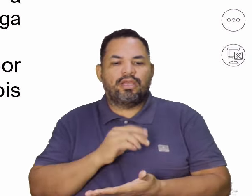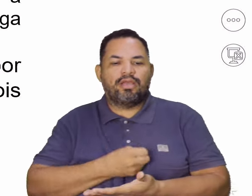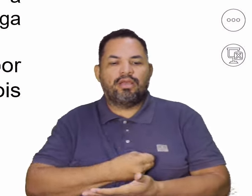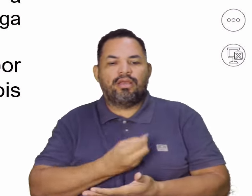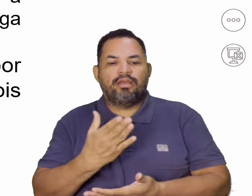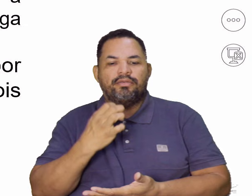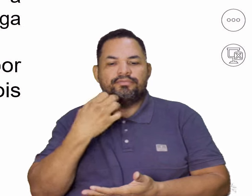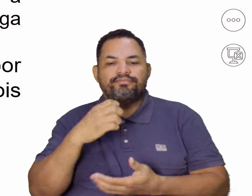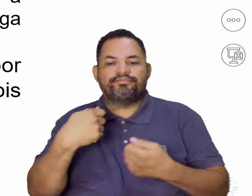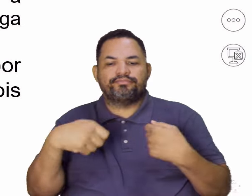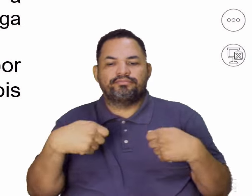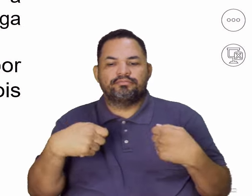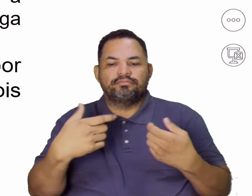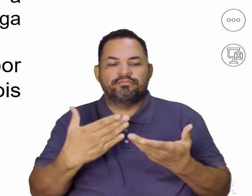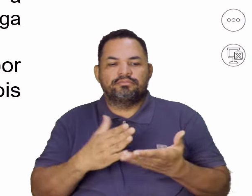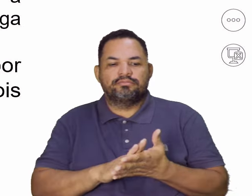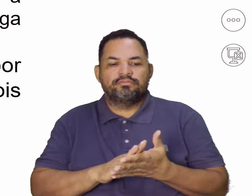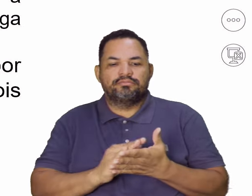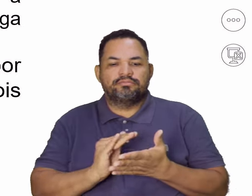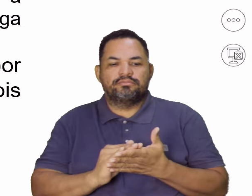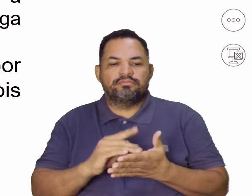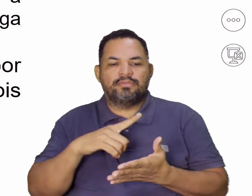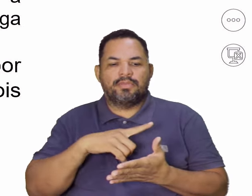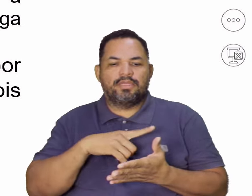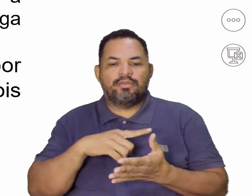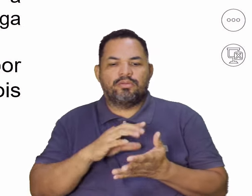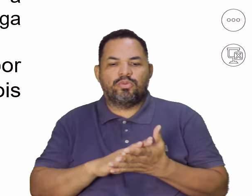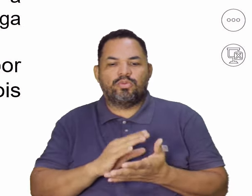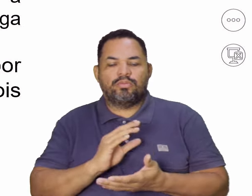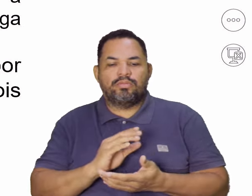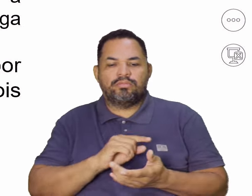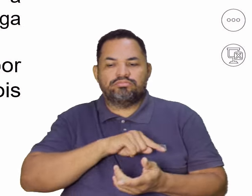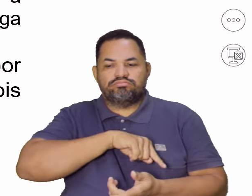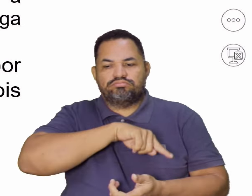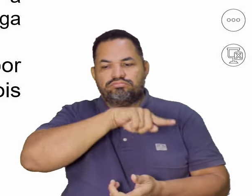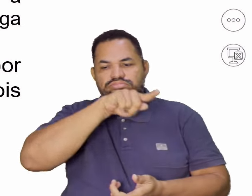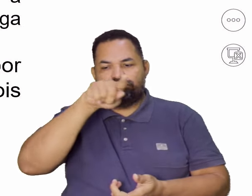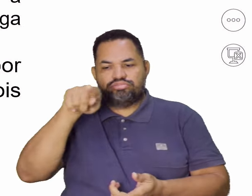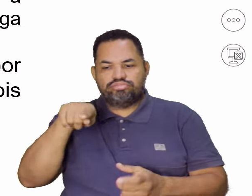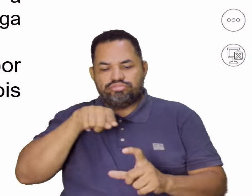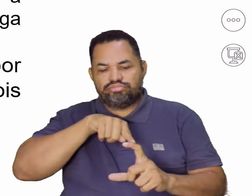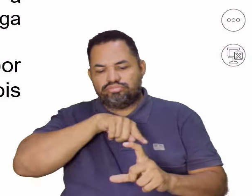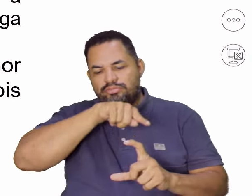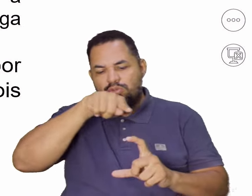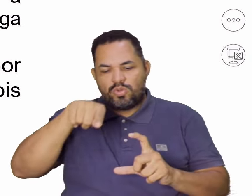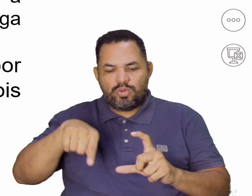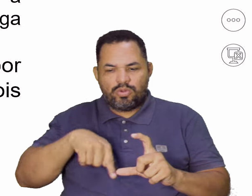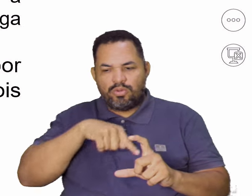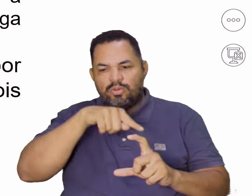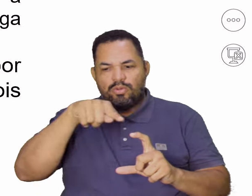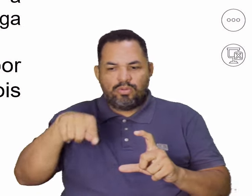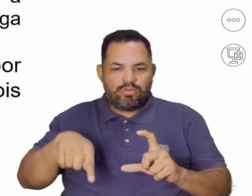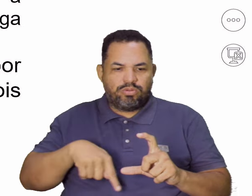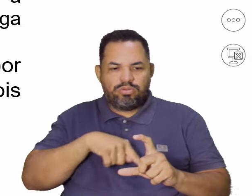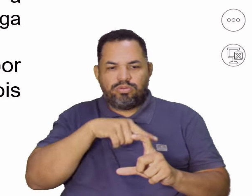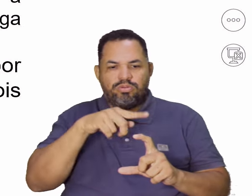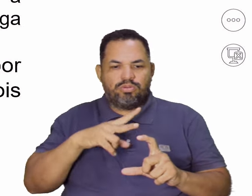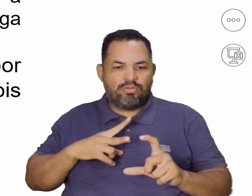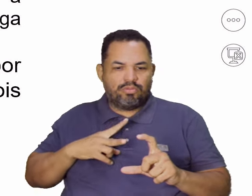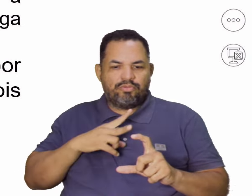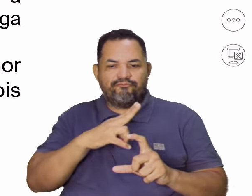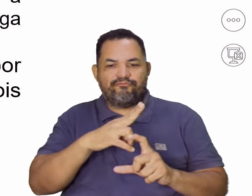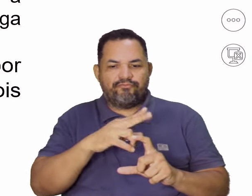de energia necessária para levar a carga elétrica de menor para o maior potencial elétrico a força